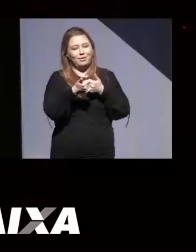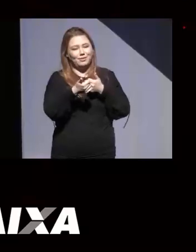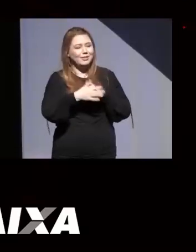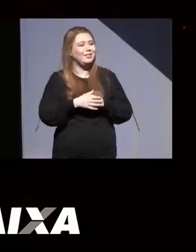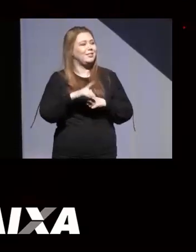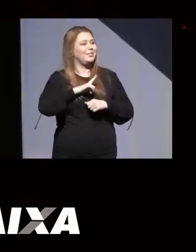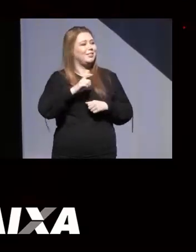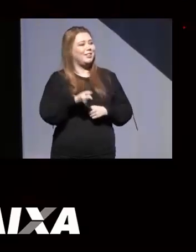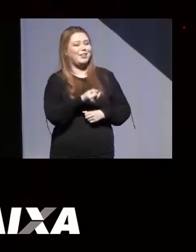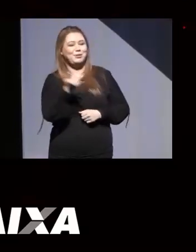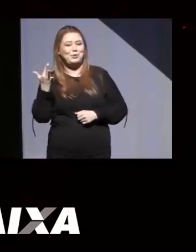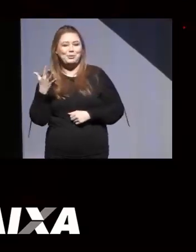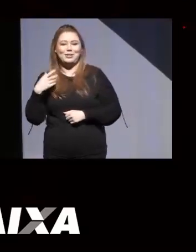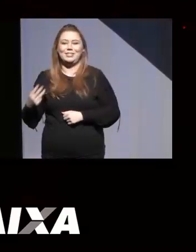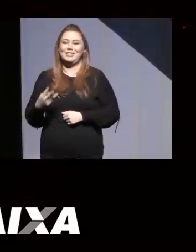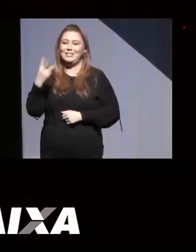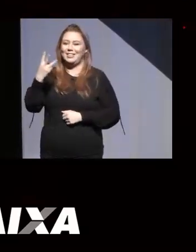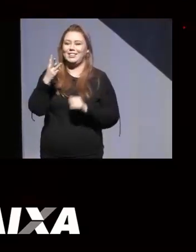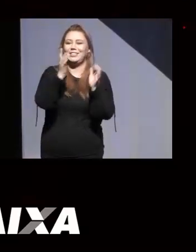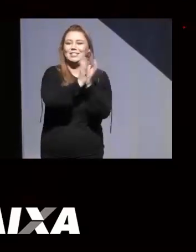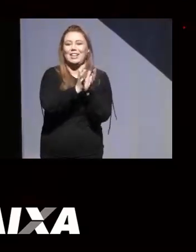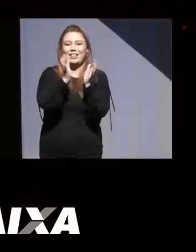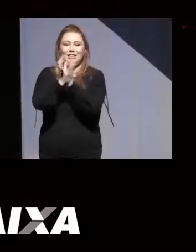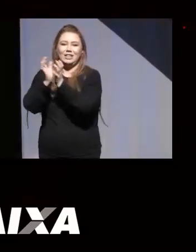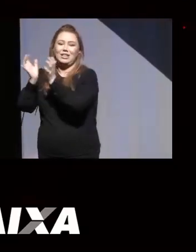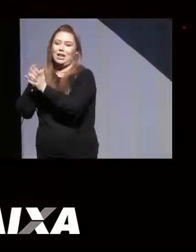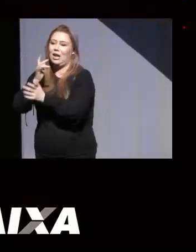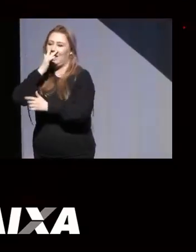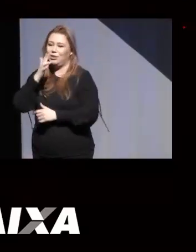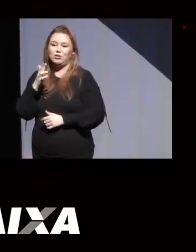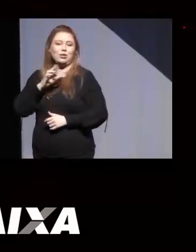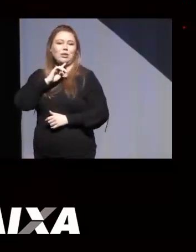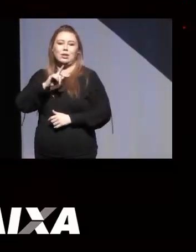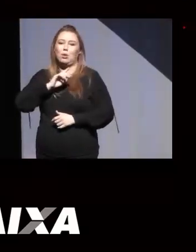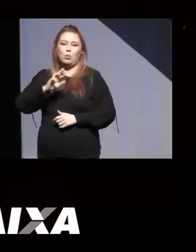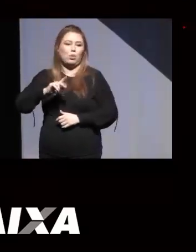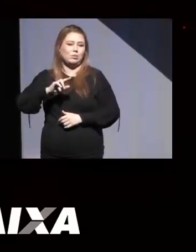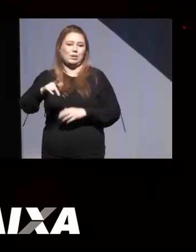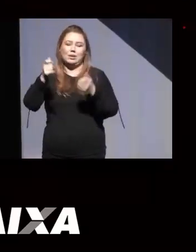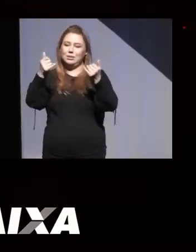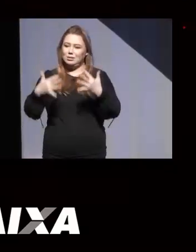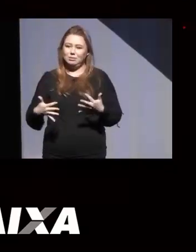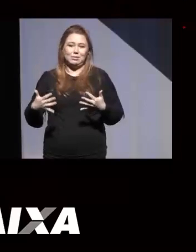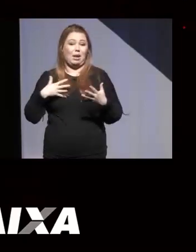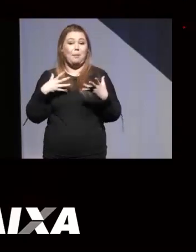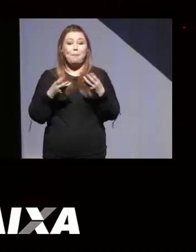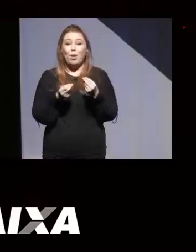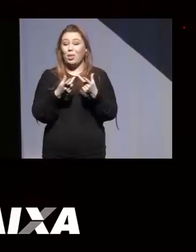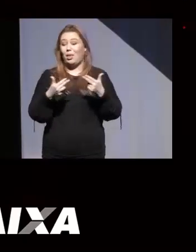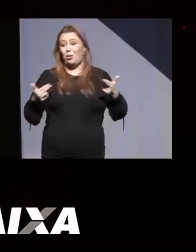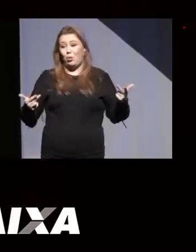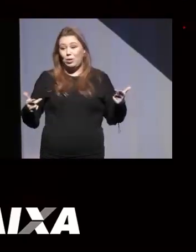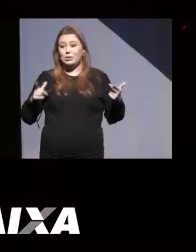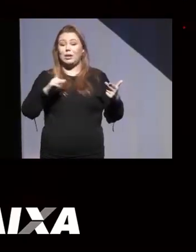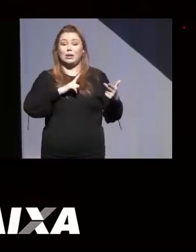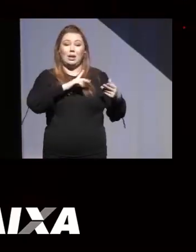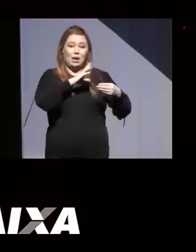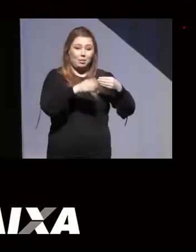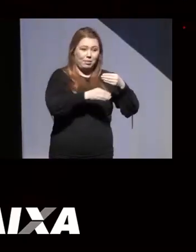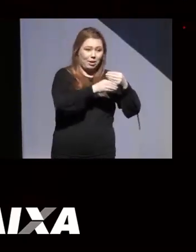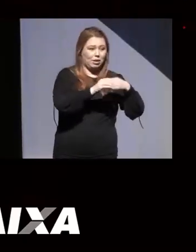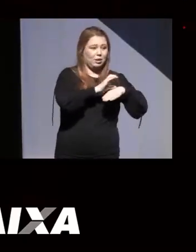outras três categorias, que acho que nós não vamos conseguir falar sobre isso hoje. É muita coisa. A reforma tem a Emenda